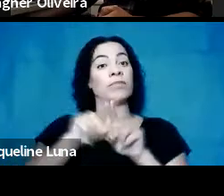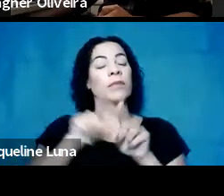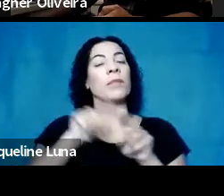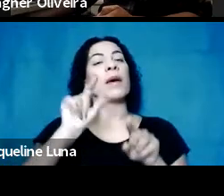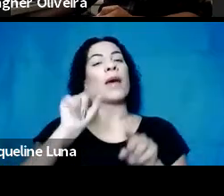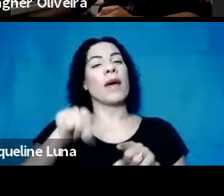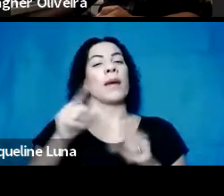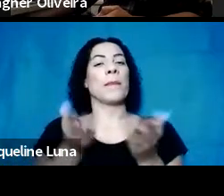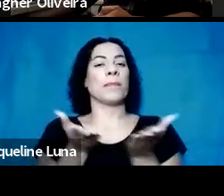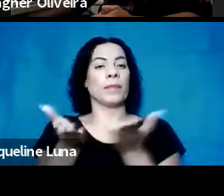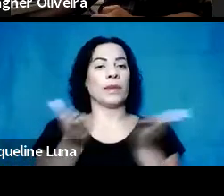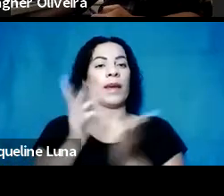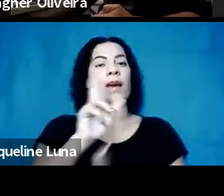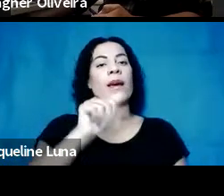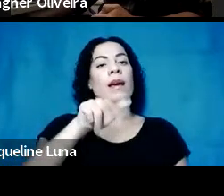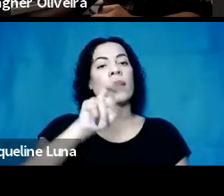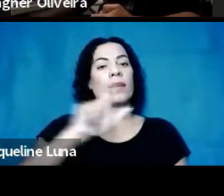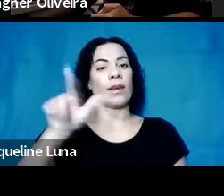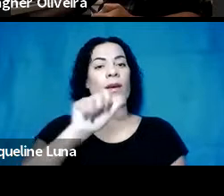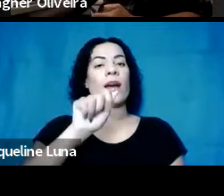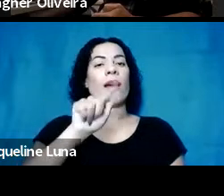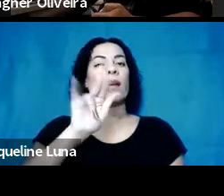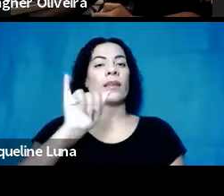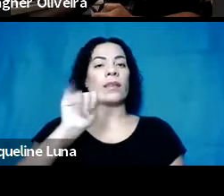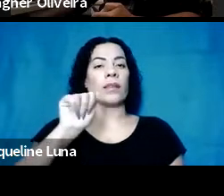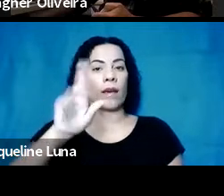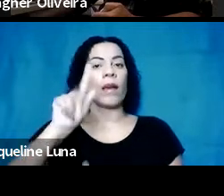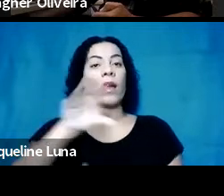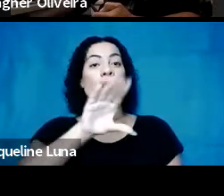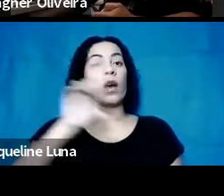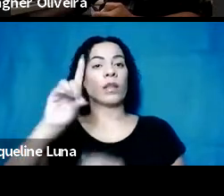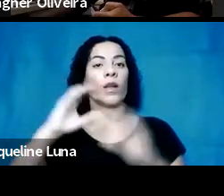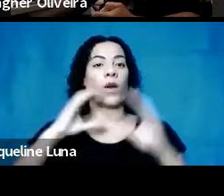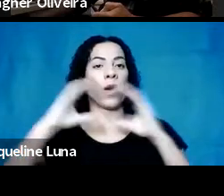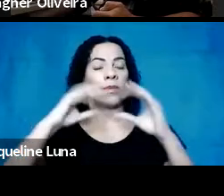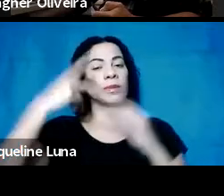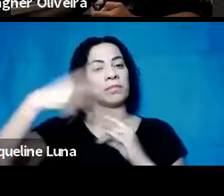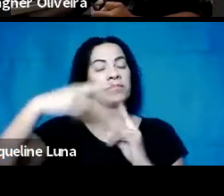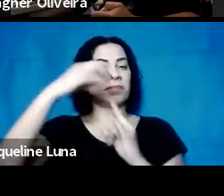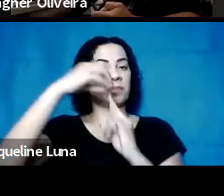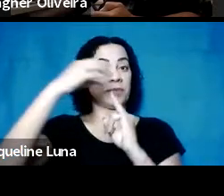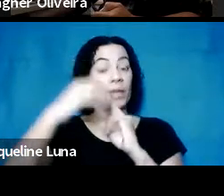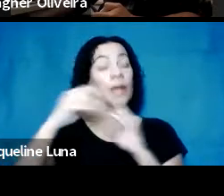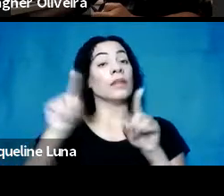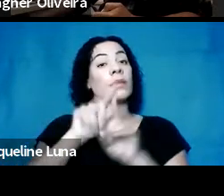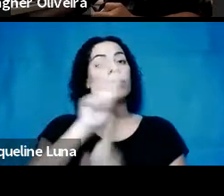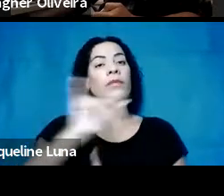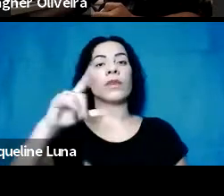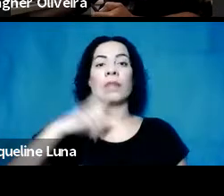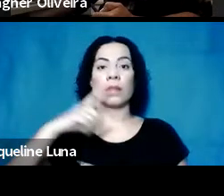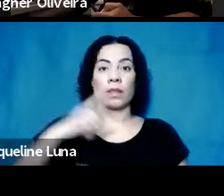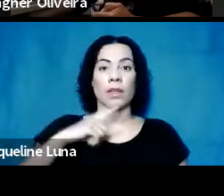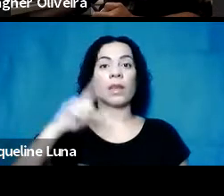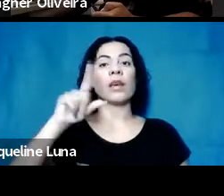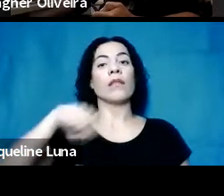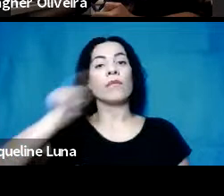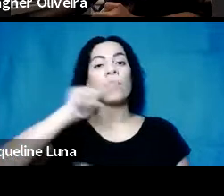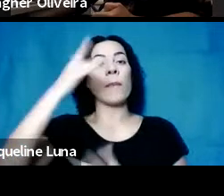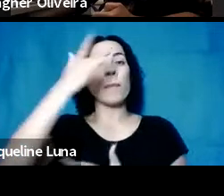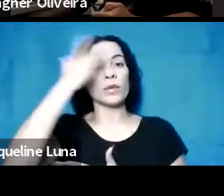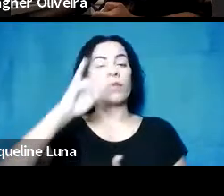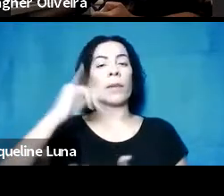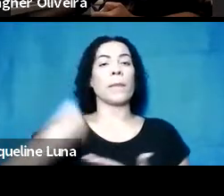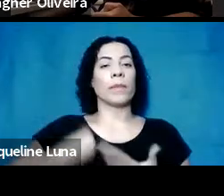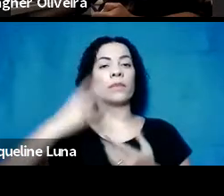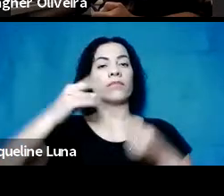moderadora Raquel Aguiar, que é coordenadora de comunicação do Instituto Oswaldo Cruz. Nós contaremos também com alguns debatedores que